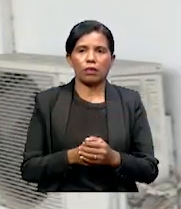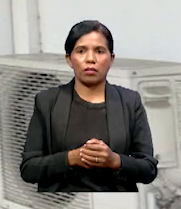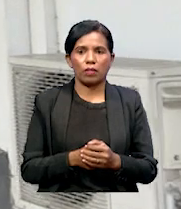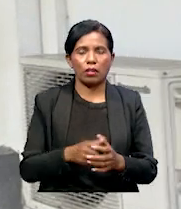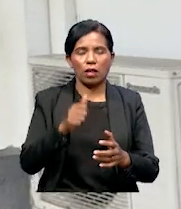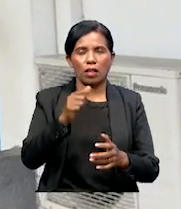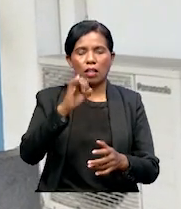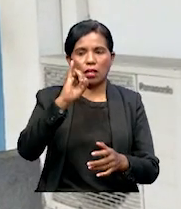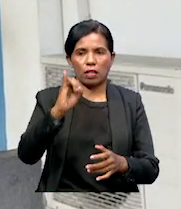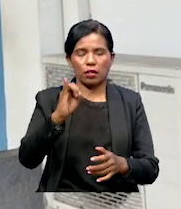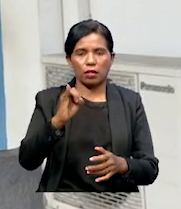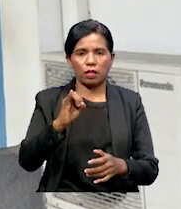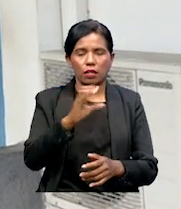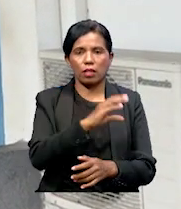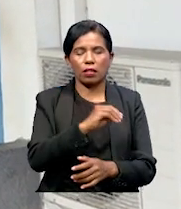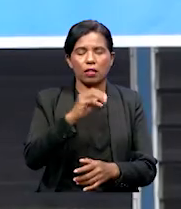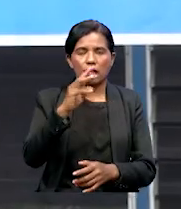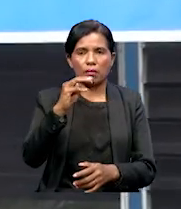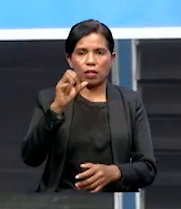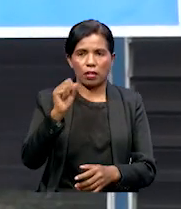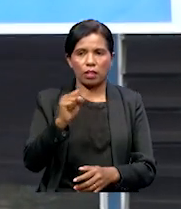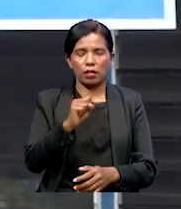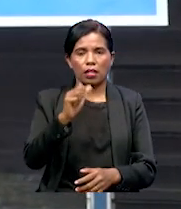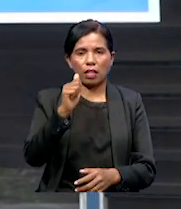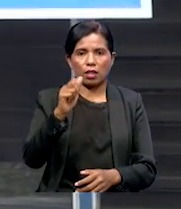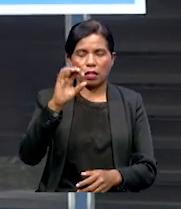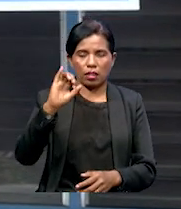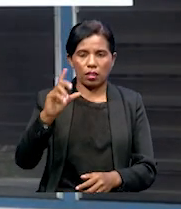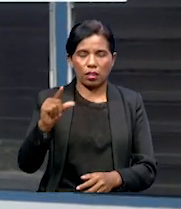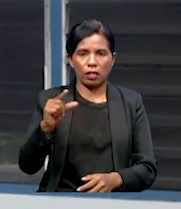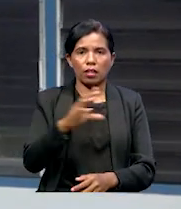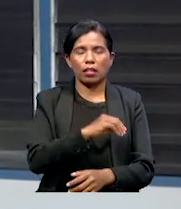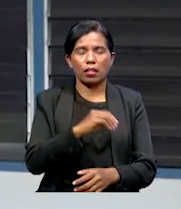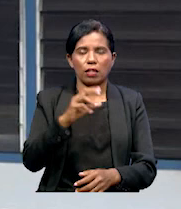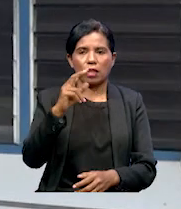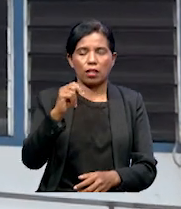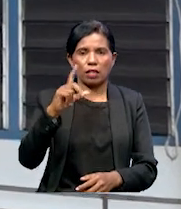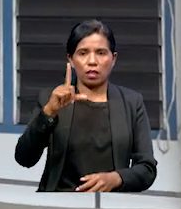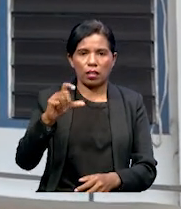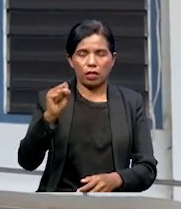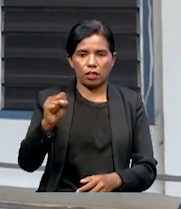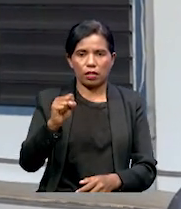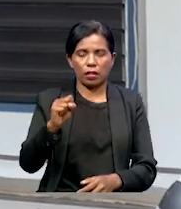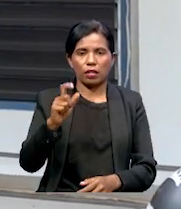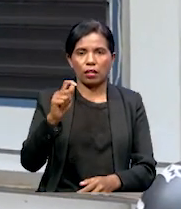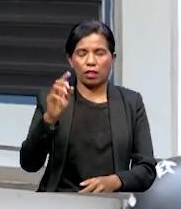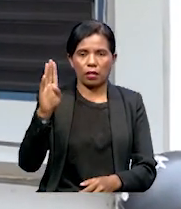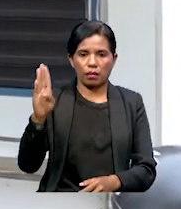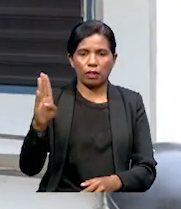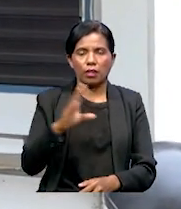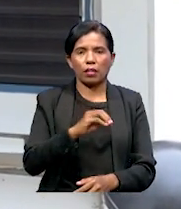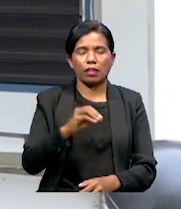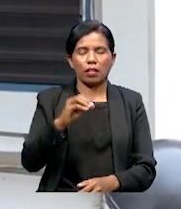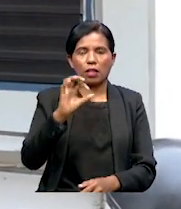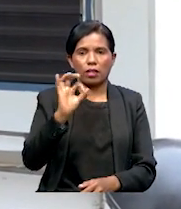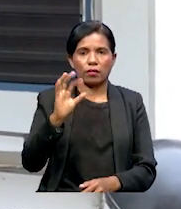AS, inspetur MS, inspetur AK, sargento LS, agente TV, agente